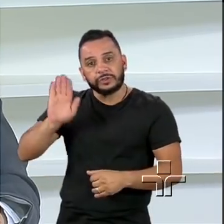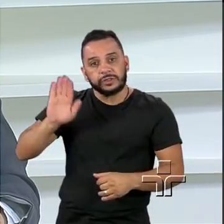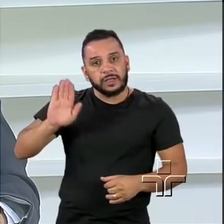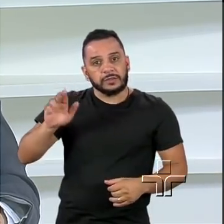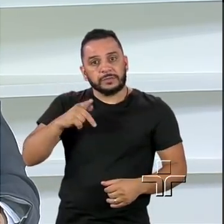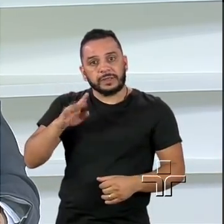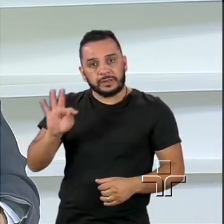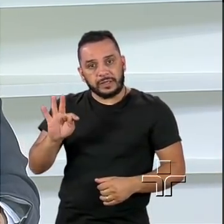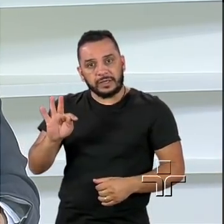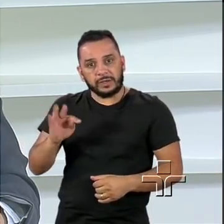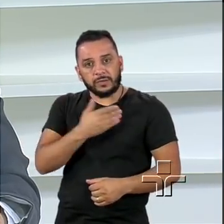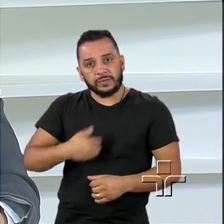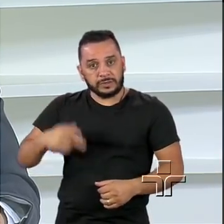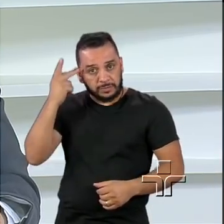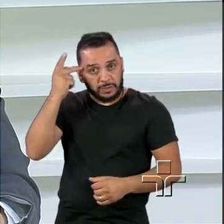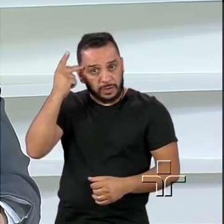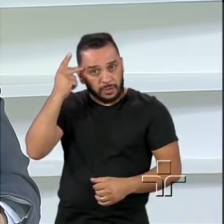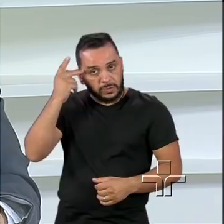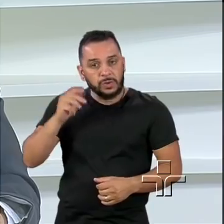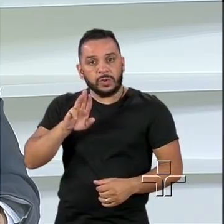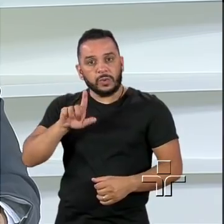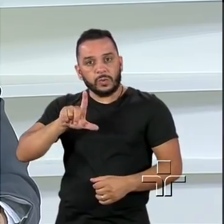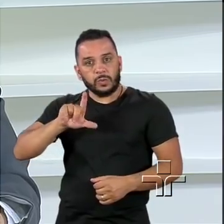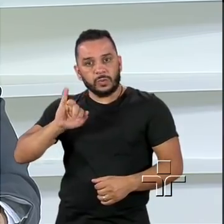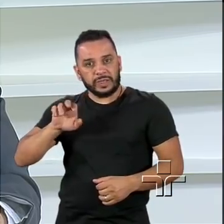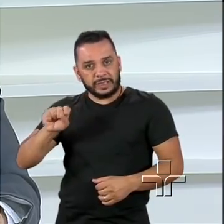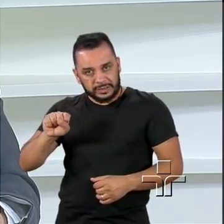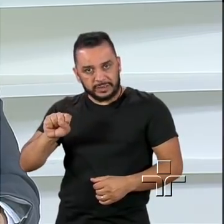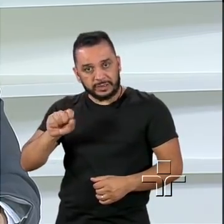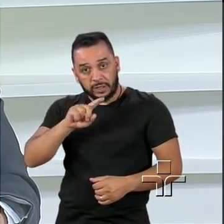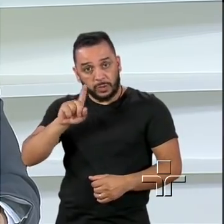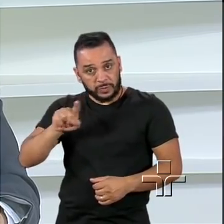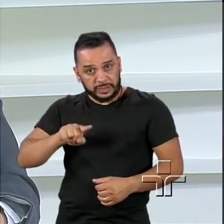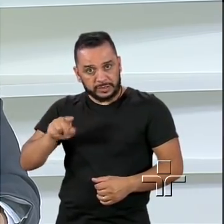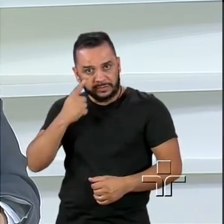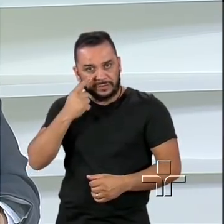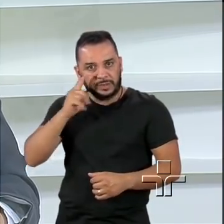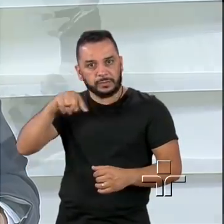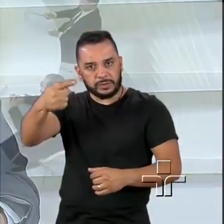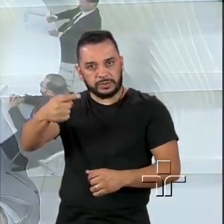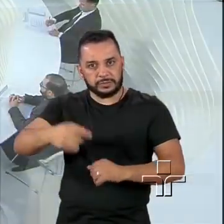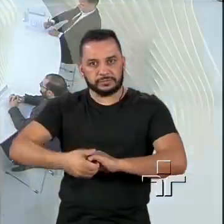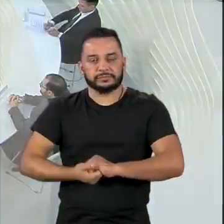PT ao governo de São Paulo, Luiz Marinho. Aguarde aí, voltamos daqui a pouquinho.